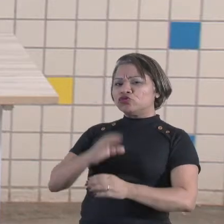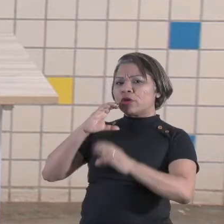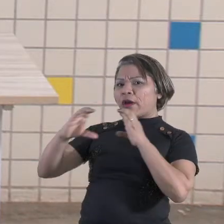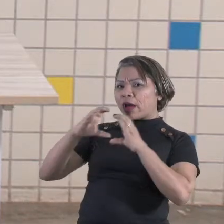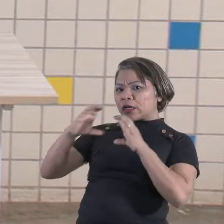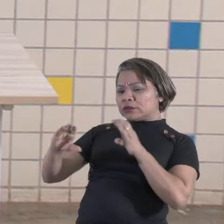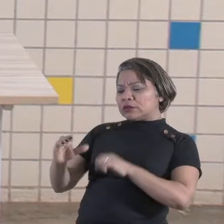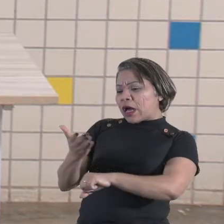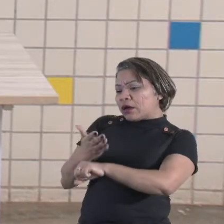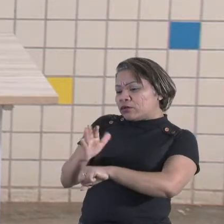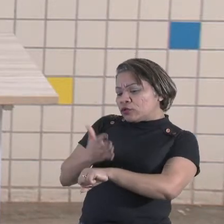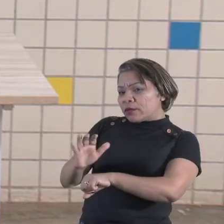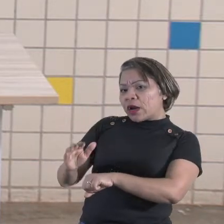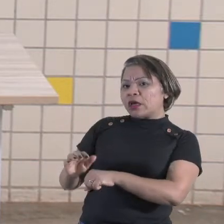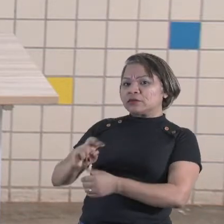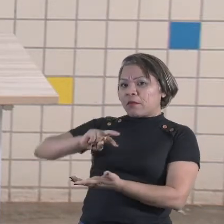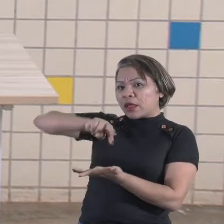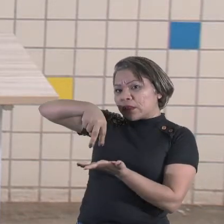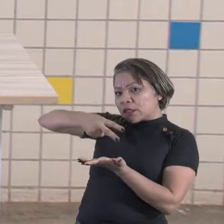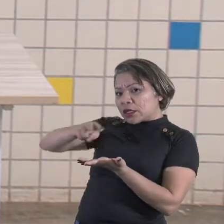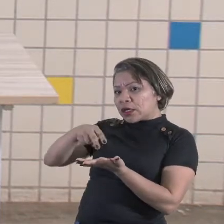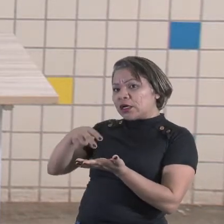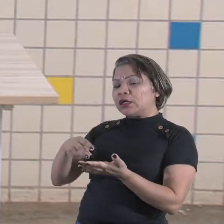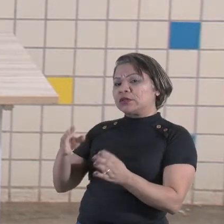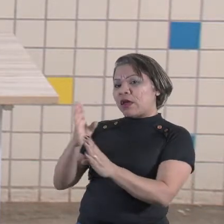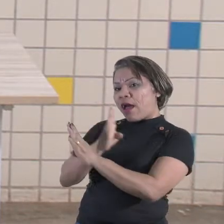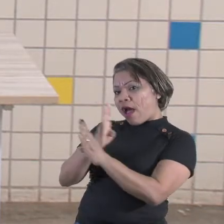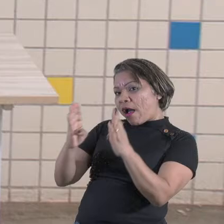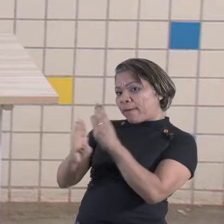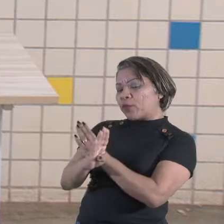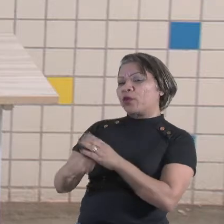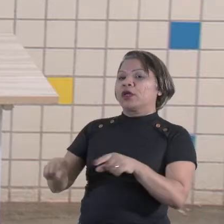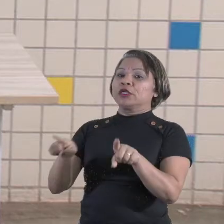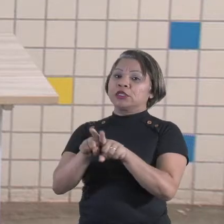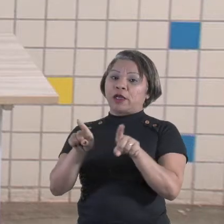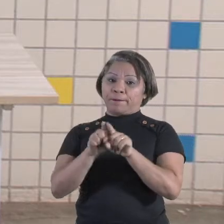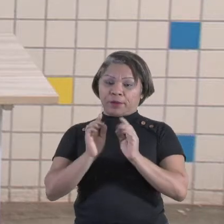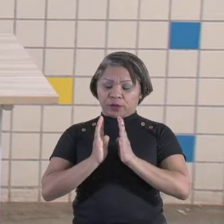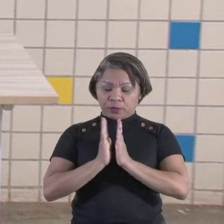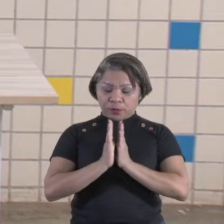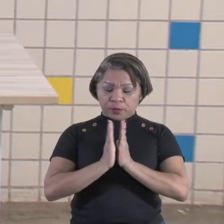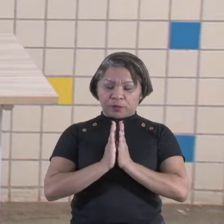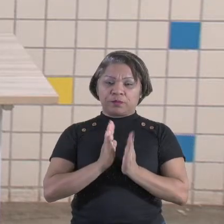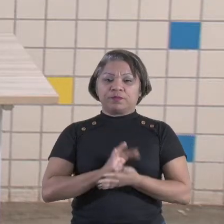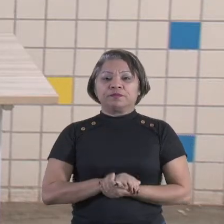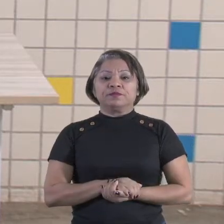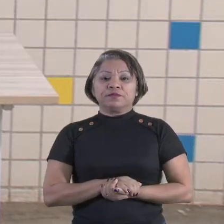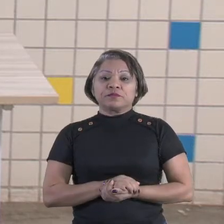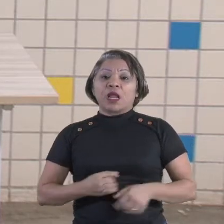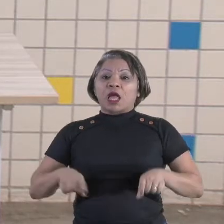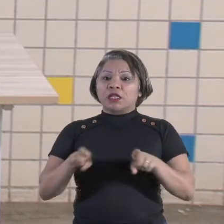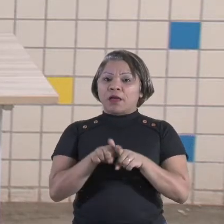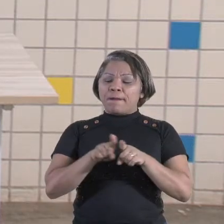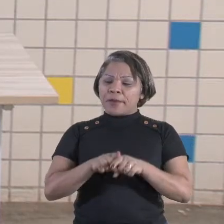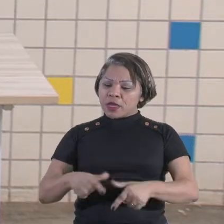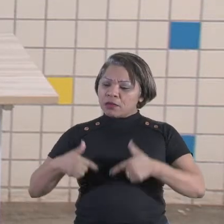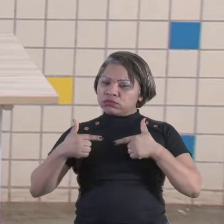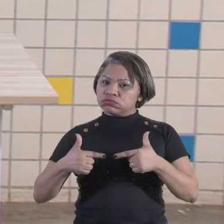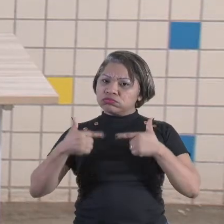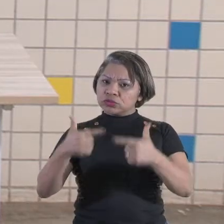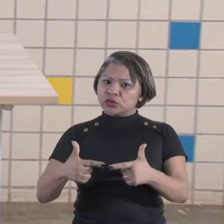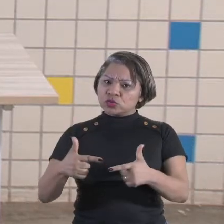era a capoeira, de praticar a sua fé. Tudo isso era impedido. E as lutas deles eram para